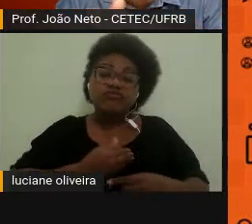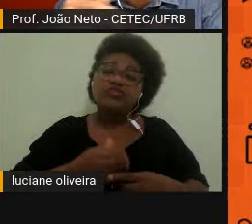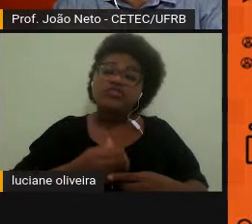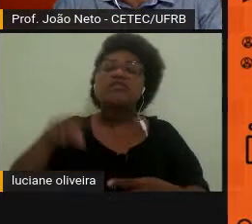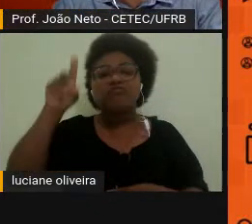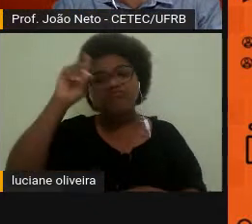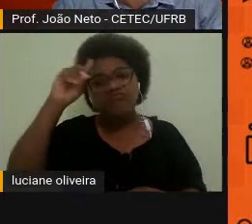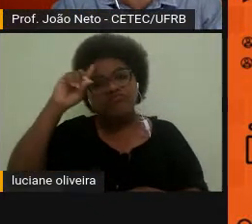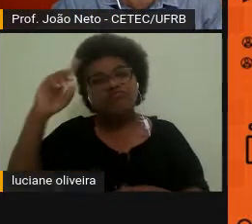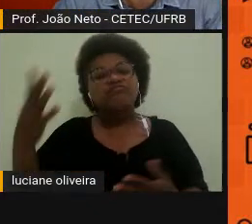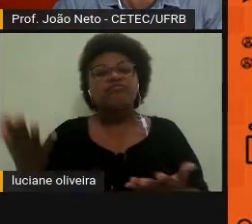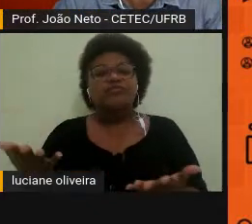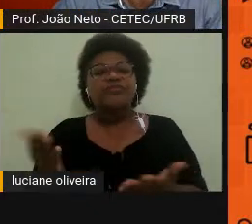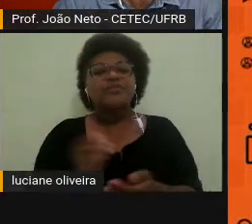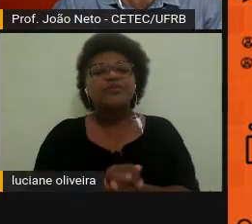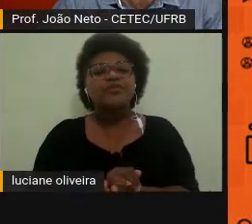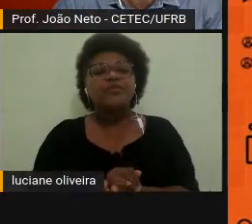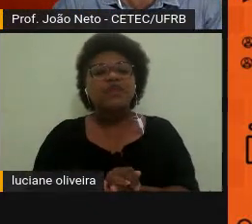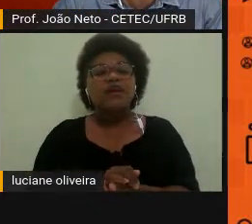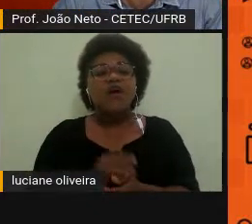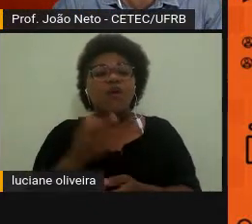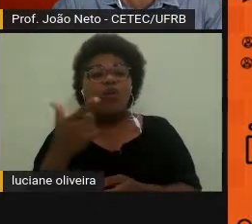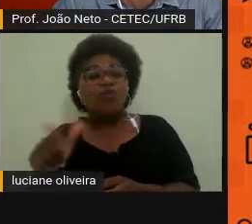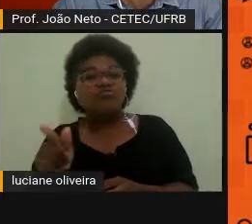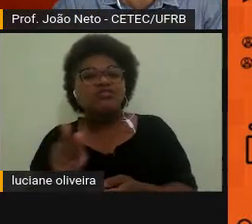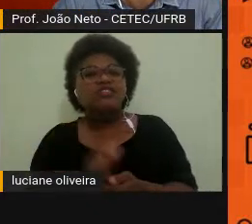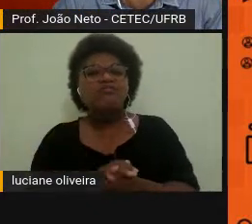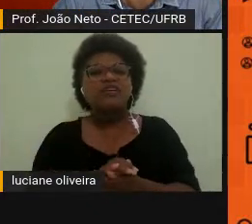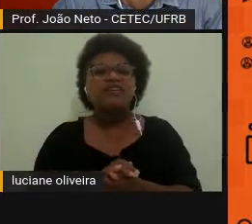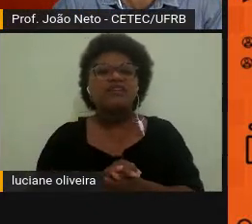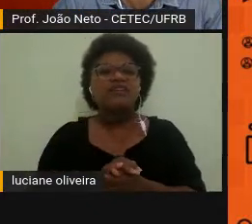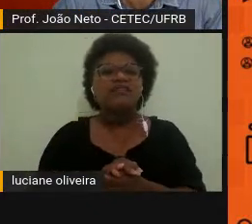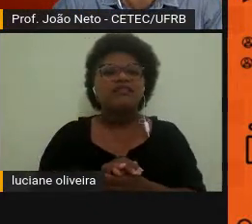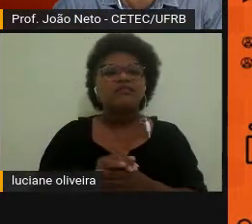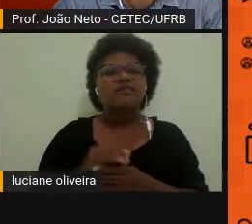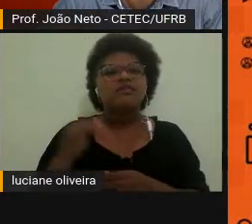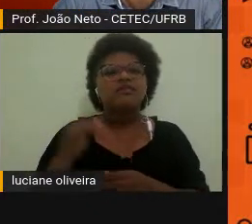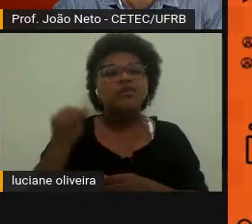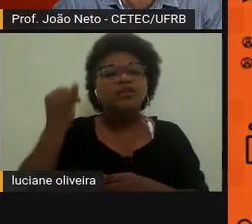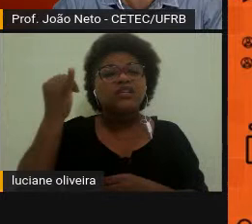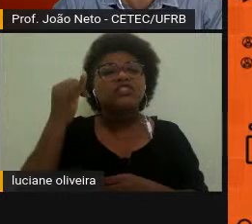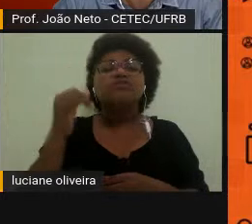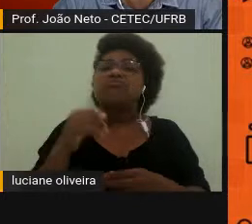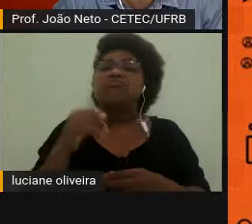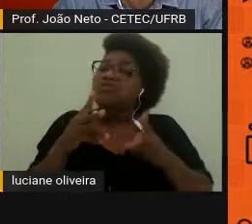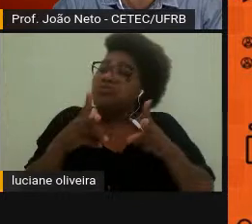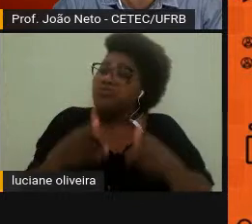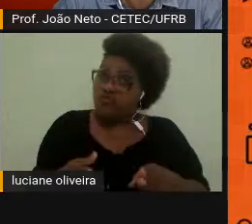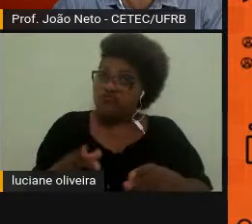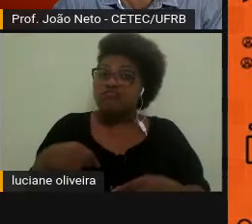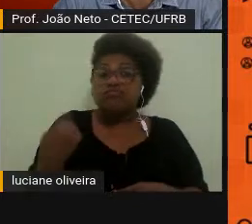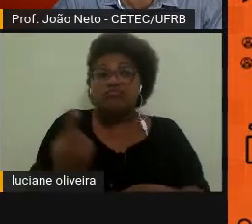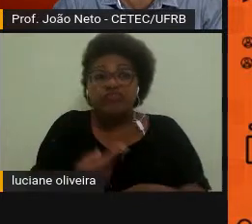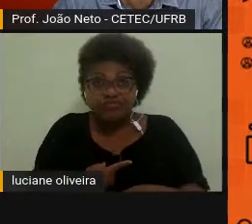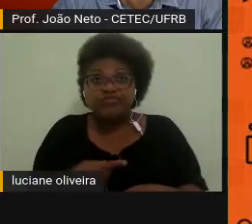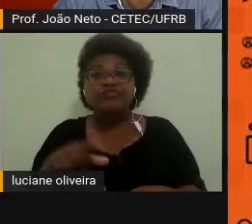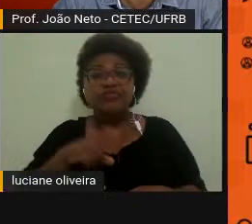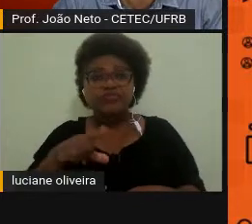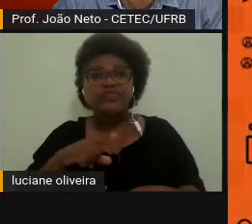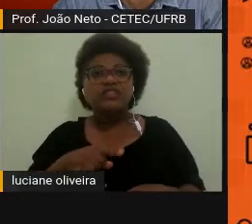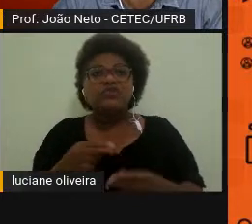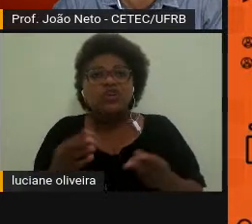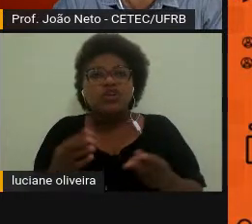multa questão também bem interessante é que de alguma maneira Todos nós teremos as nossas habilidades